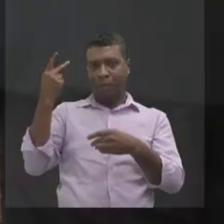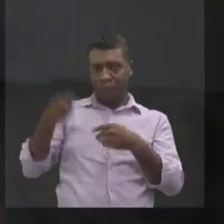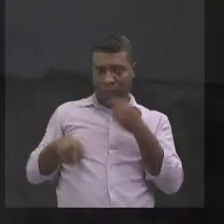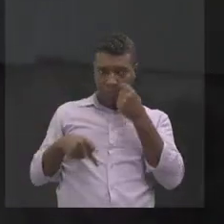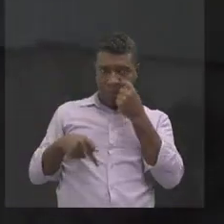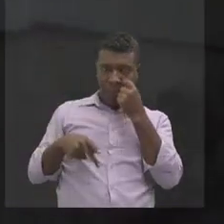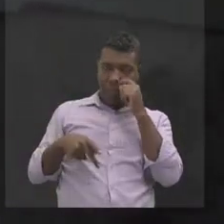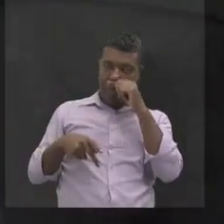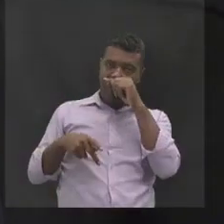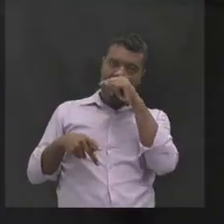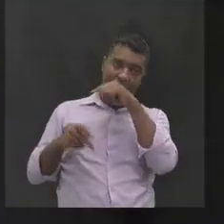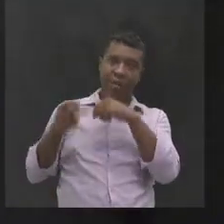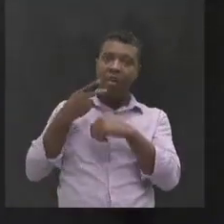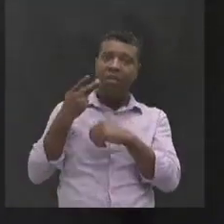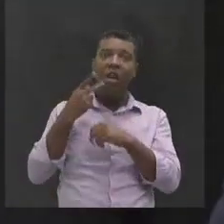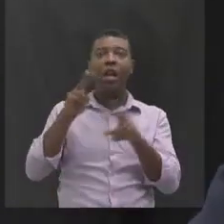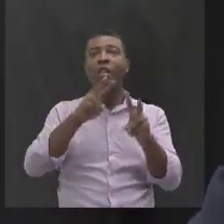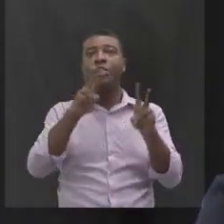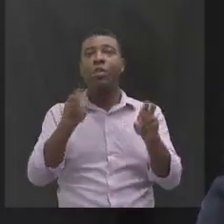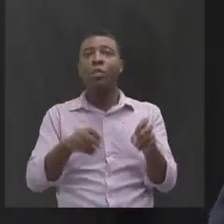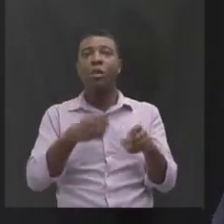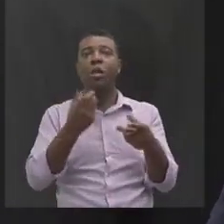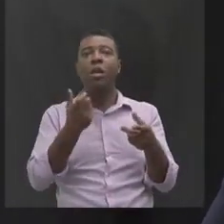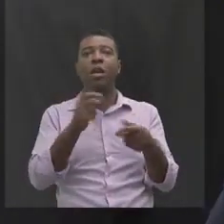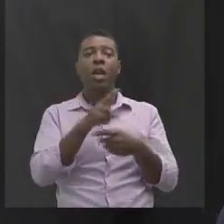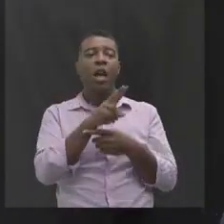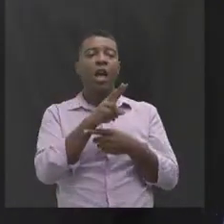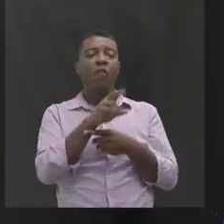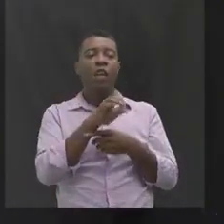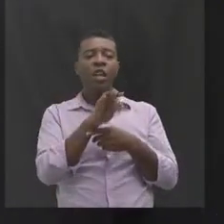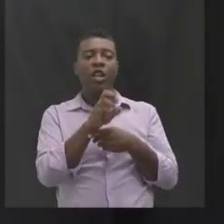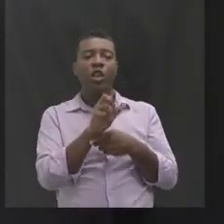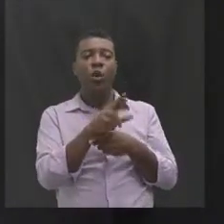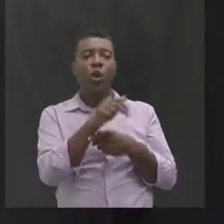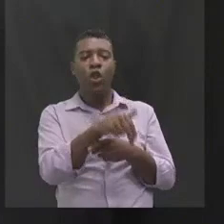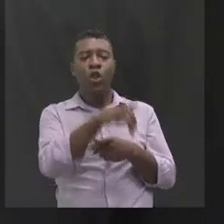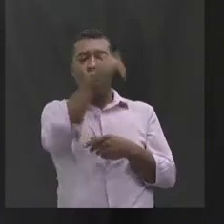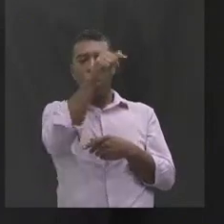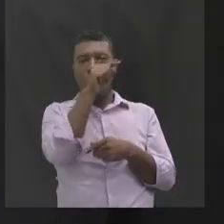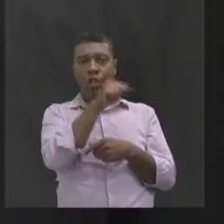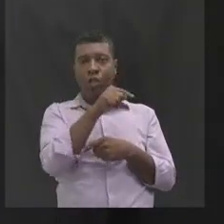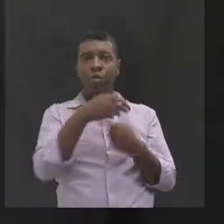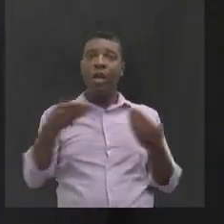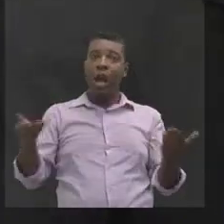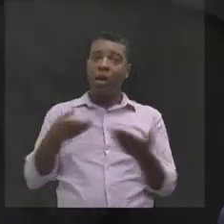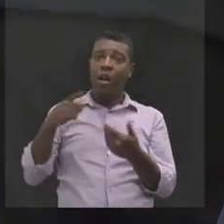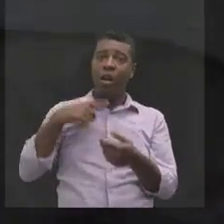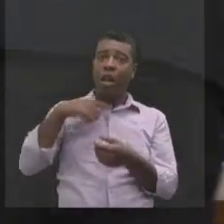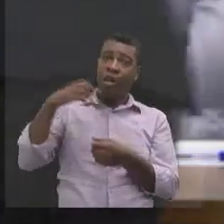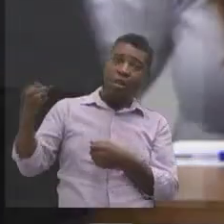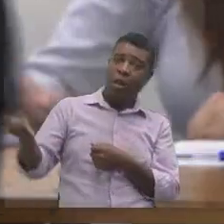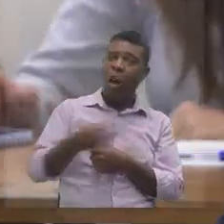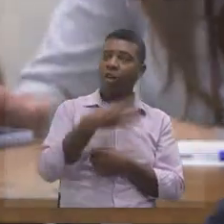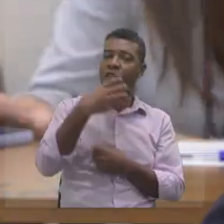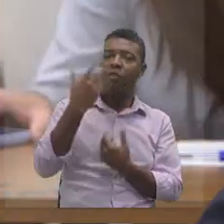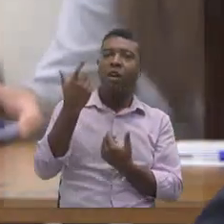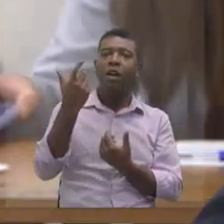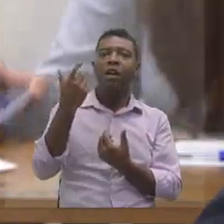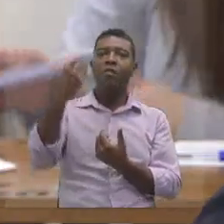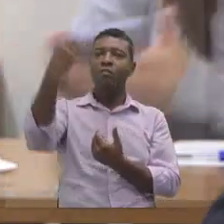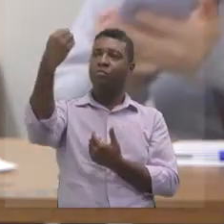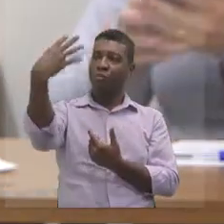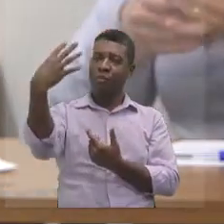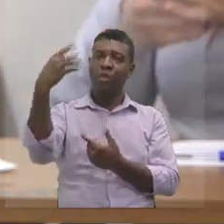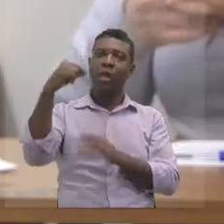nossas demandas do vetor Norte nós temos a linha verde que agora recebeu uma nova sinalização no qual já agradecemos a gente tá